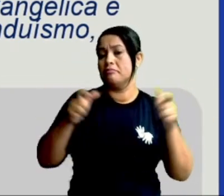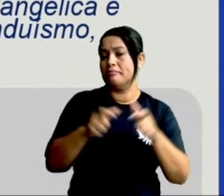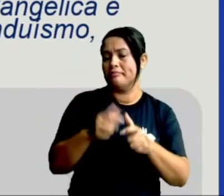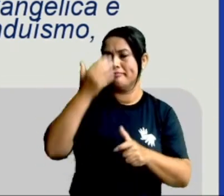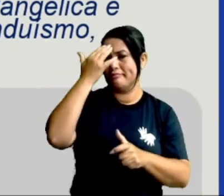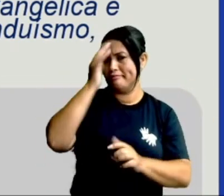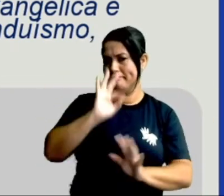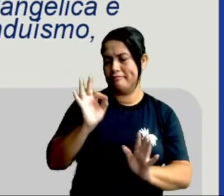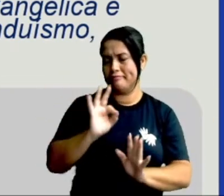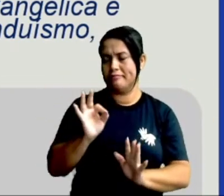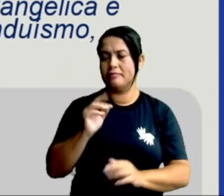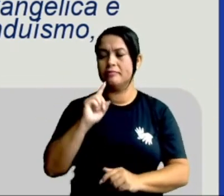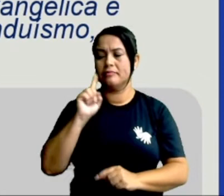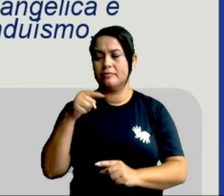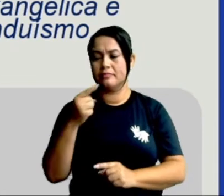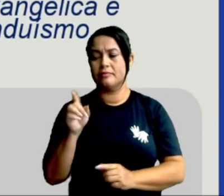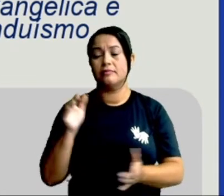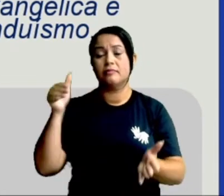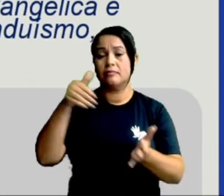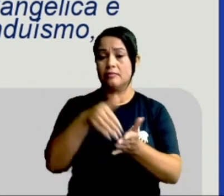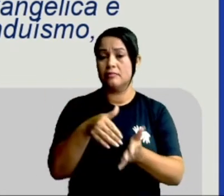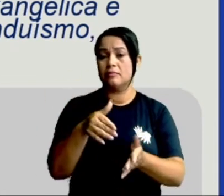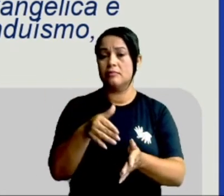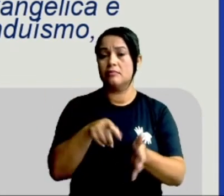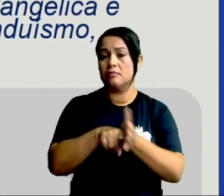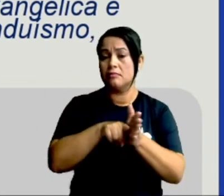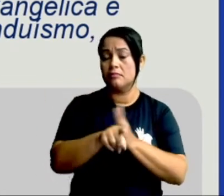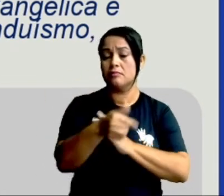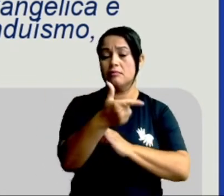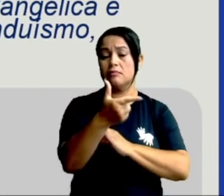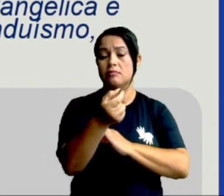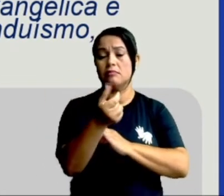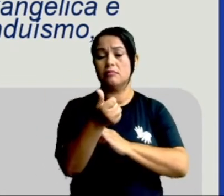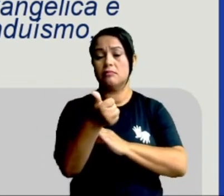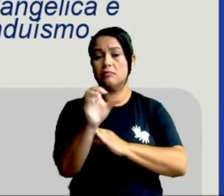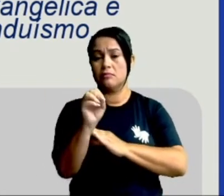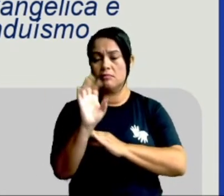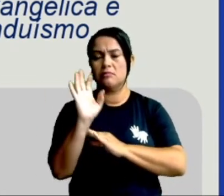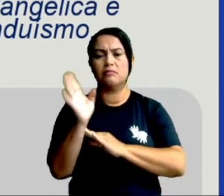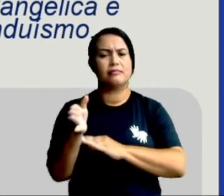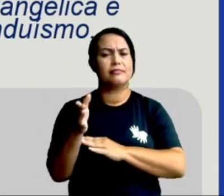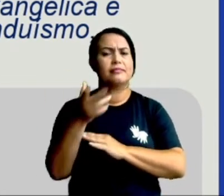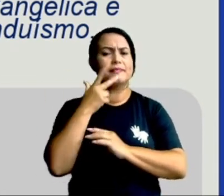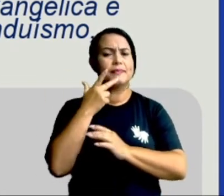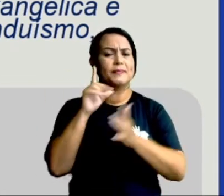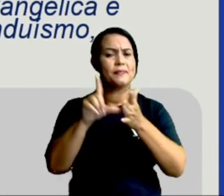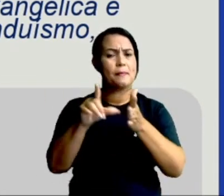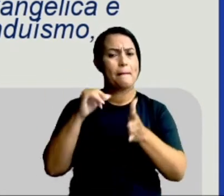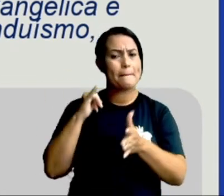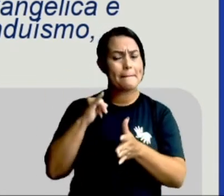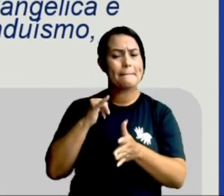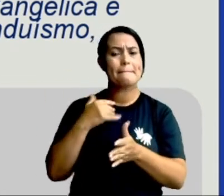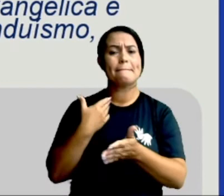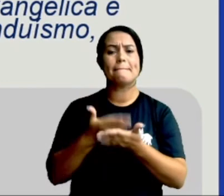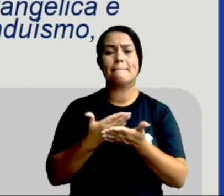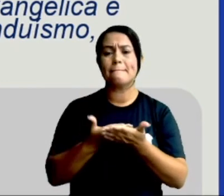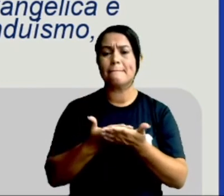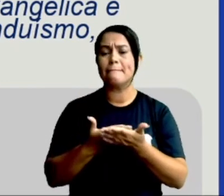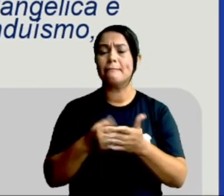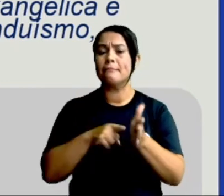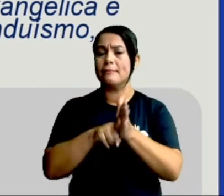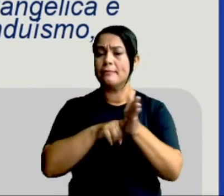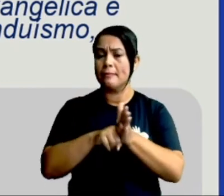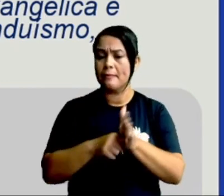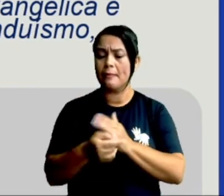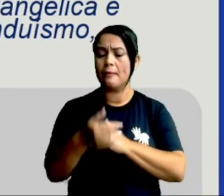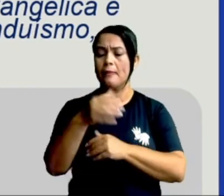até esses dados aí especificamente do ano de 2010. Como eu já citei em outras aulas, o censo ele é feito a cada